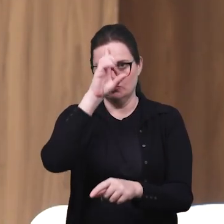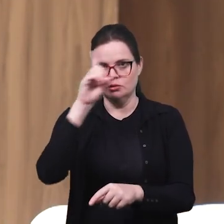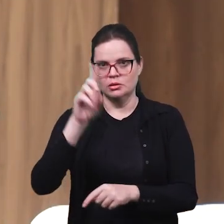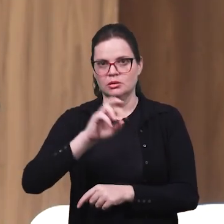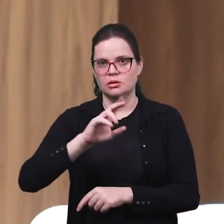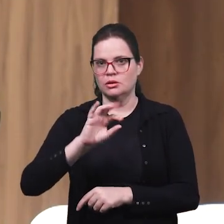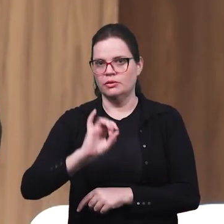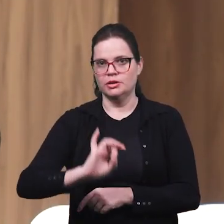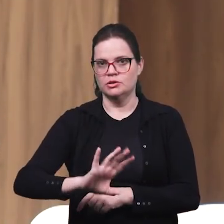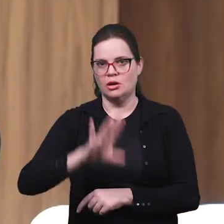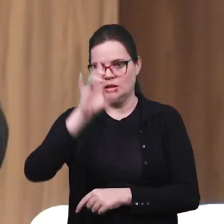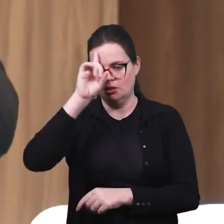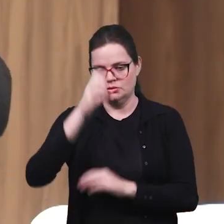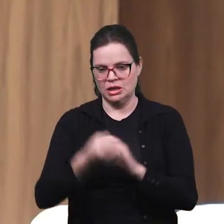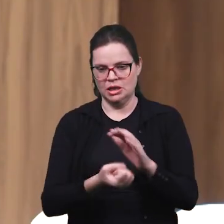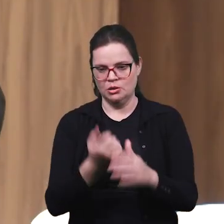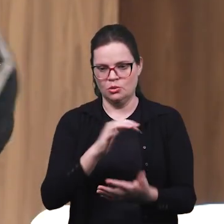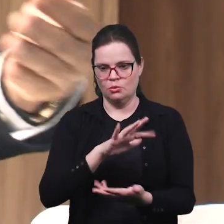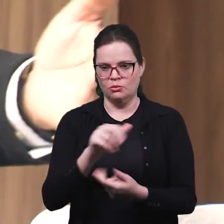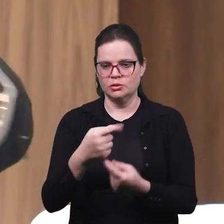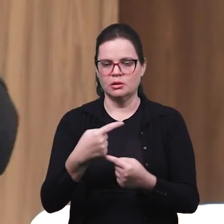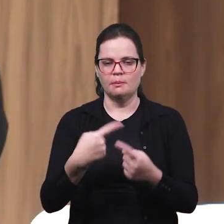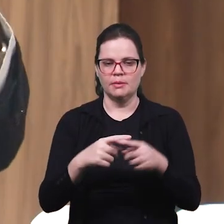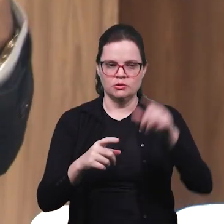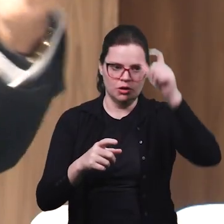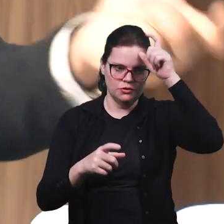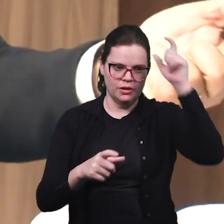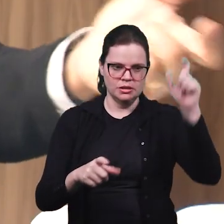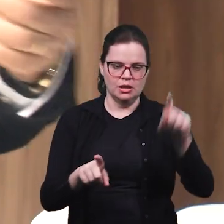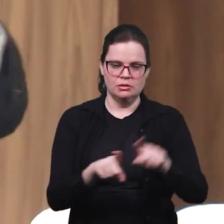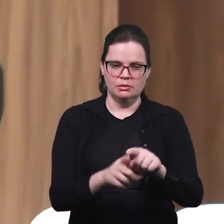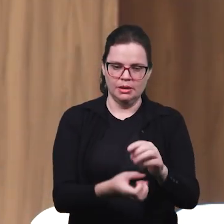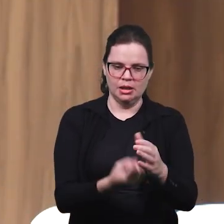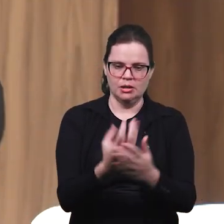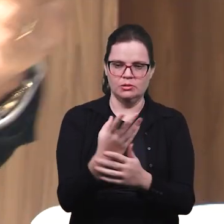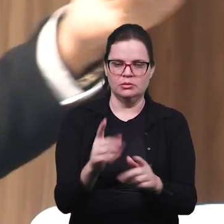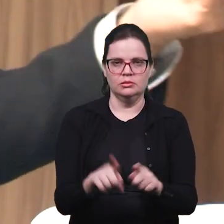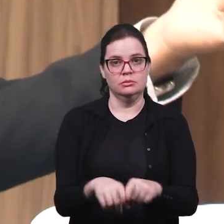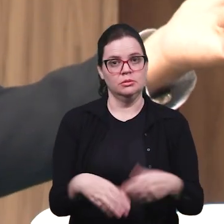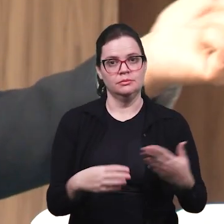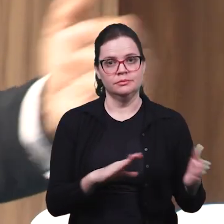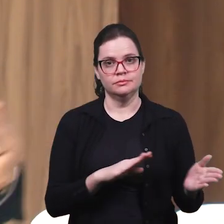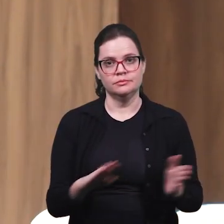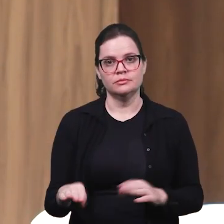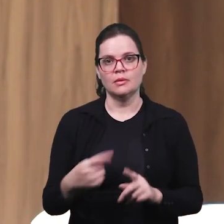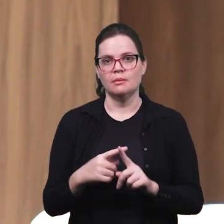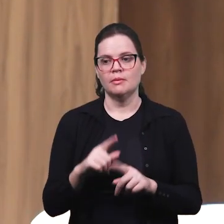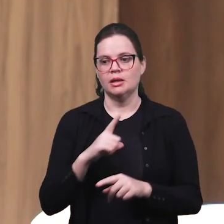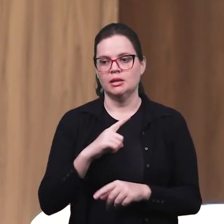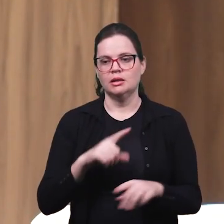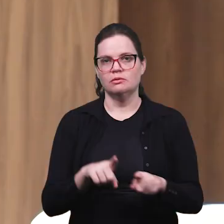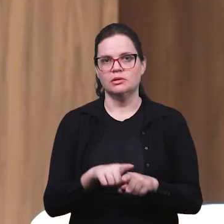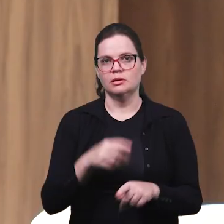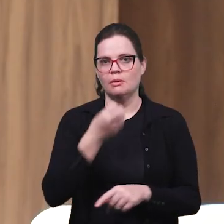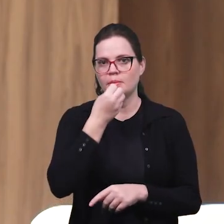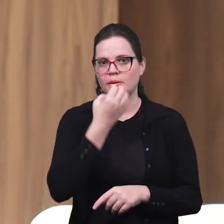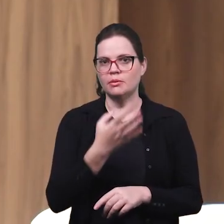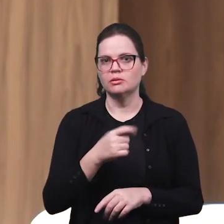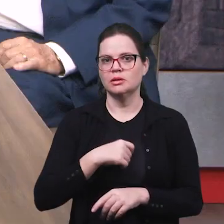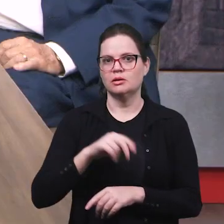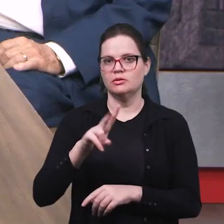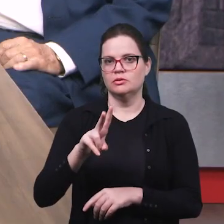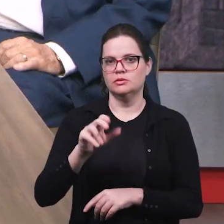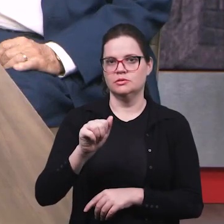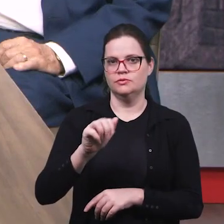só Deus, achava que o adversário criou também. Então você vai vendo. Agora, teve outros bons, por exemplo, os valdenses, né? Os valdenses foram muito interessantes.